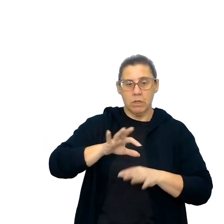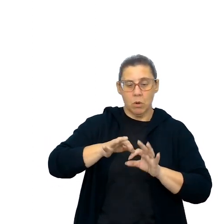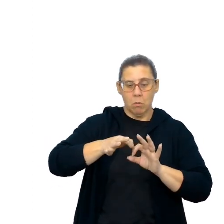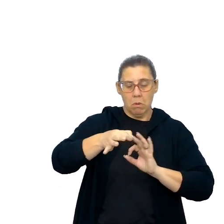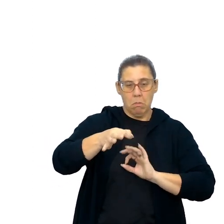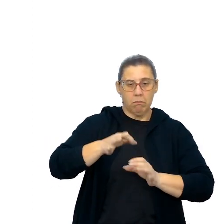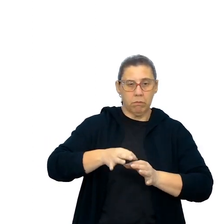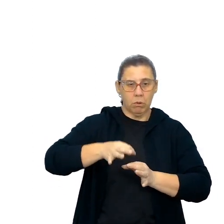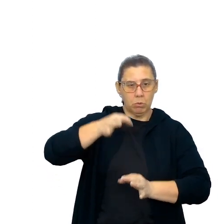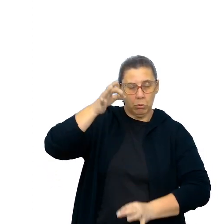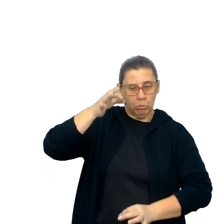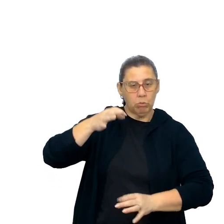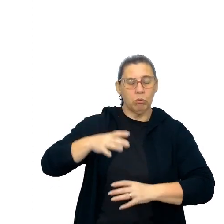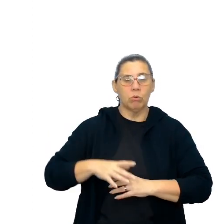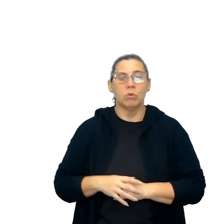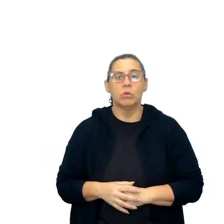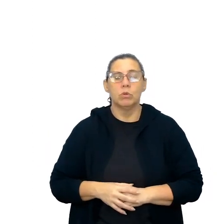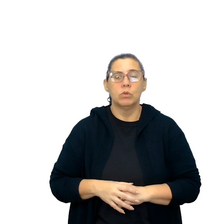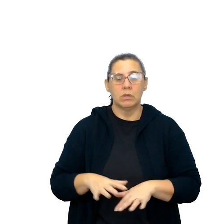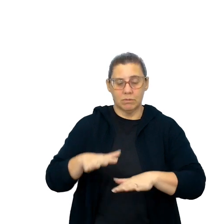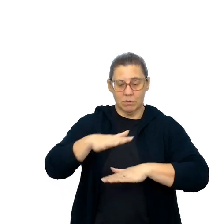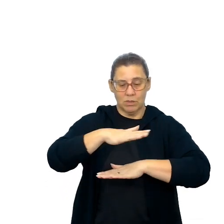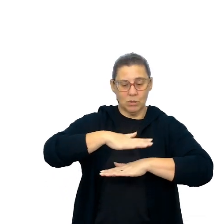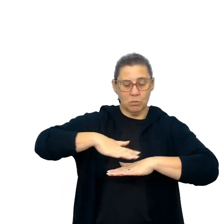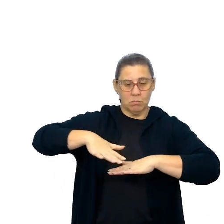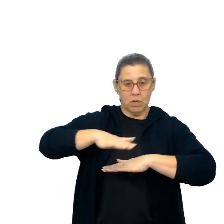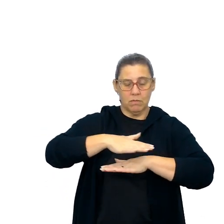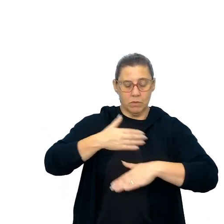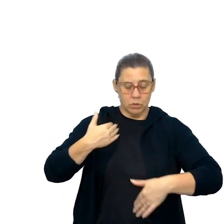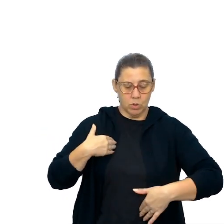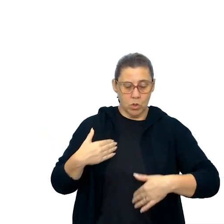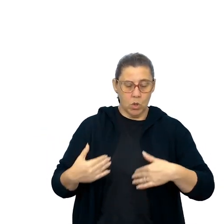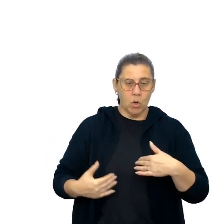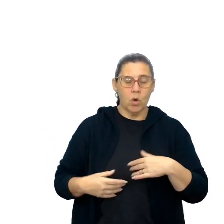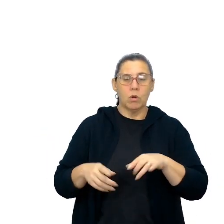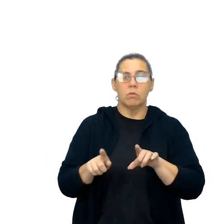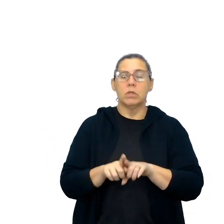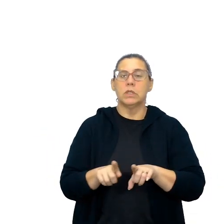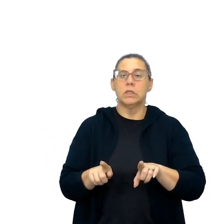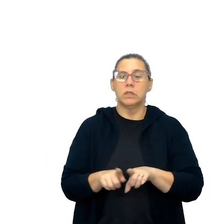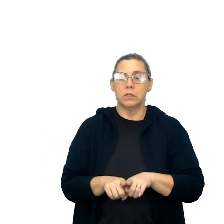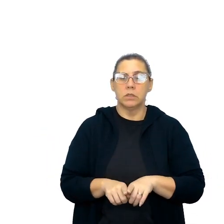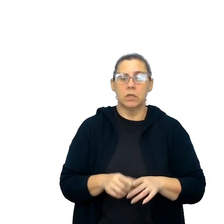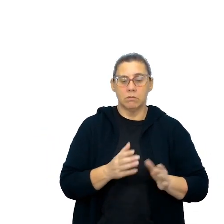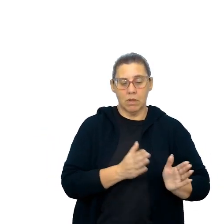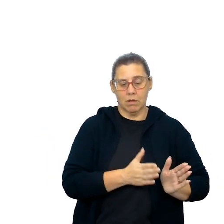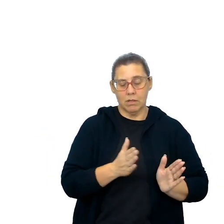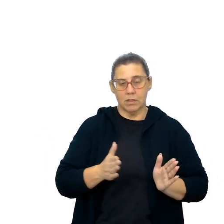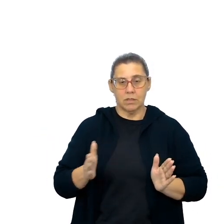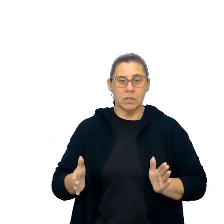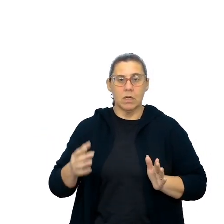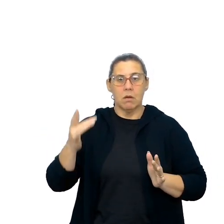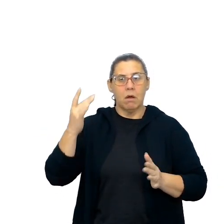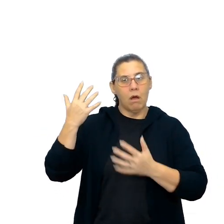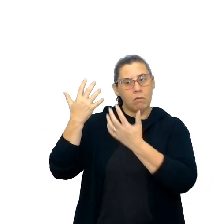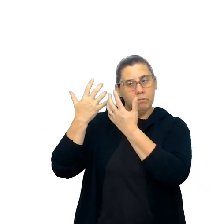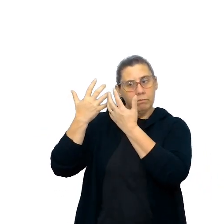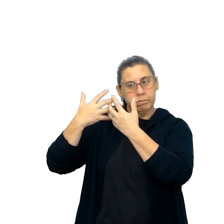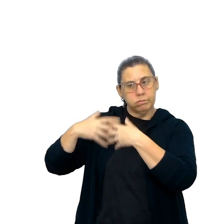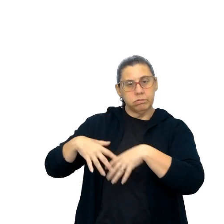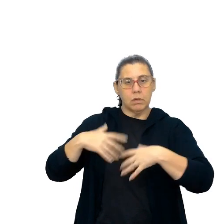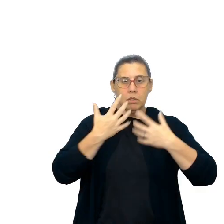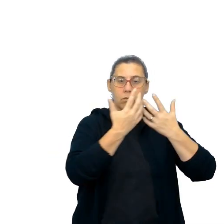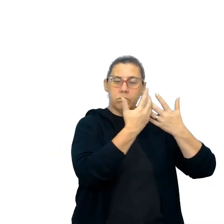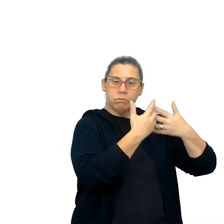e distância, noção de superfície, corpo-espaço, raciocínio temporal, sucessão e raciocínio duplo. Então, a gente tem essa